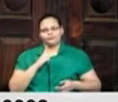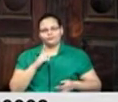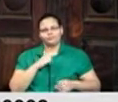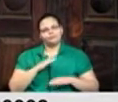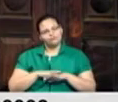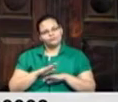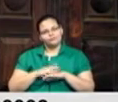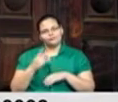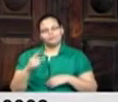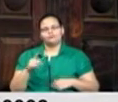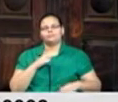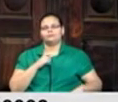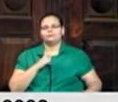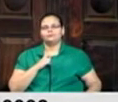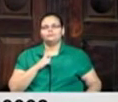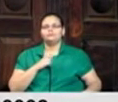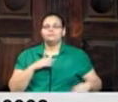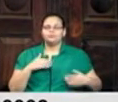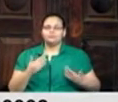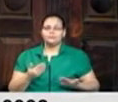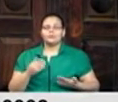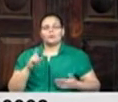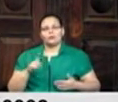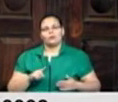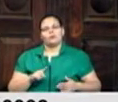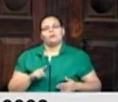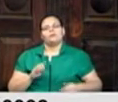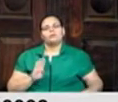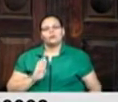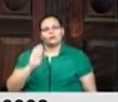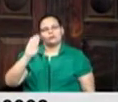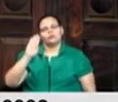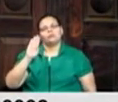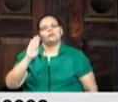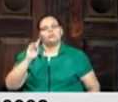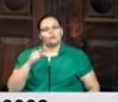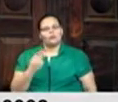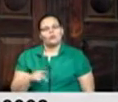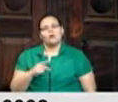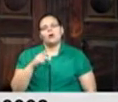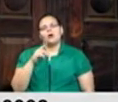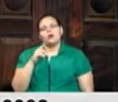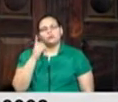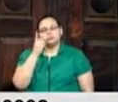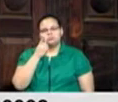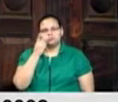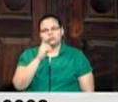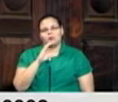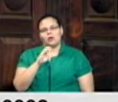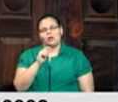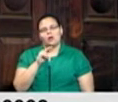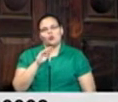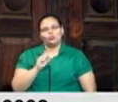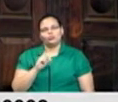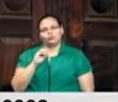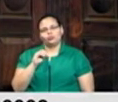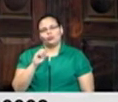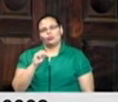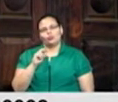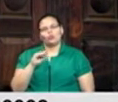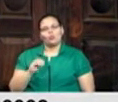mandato. E a candidatura do Carlos Osório foi